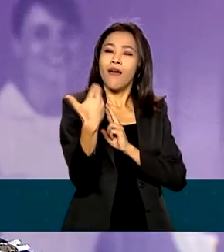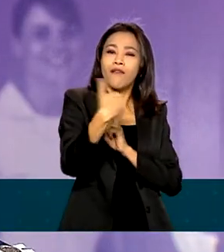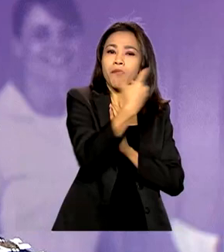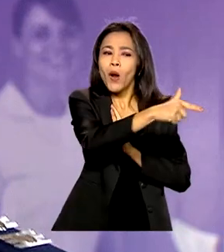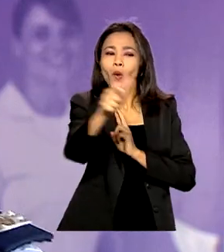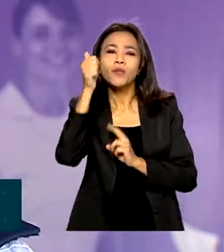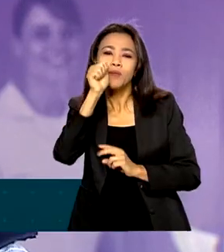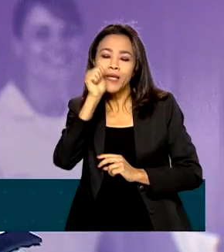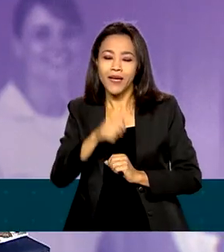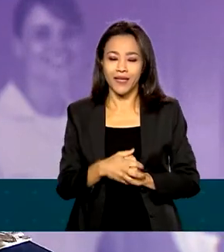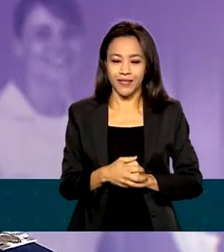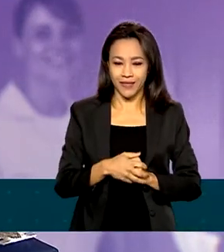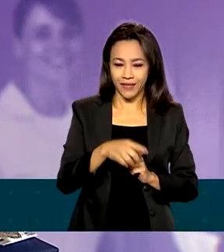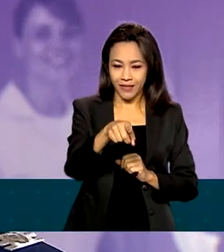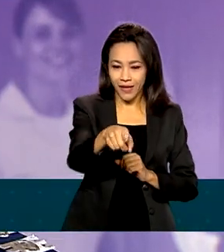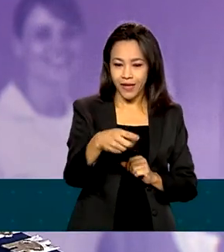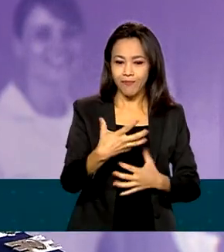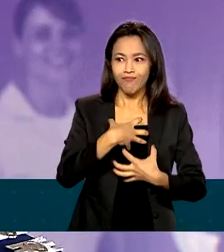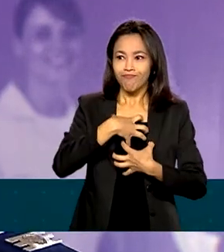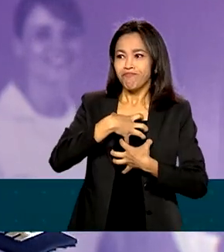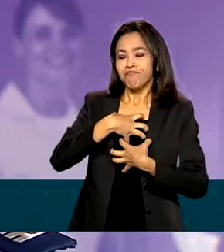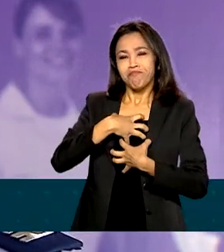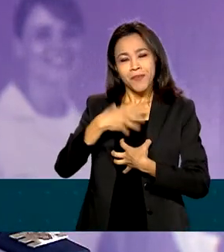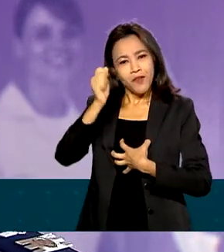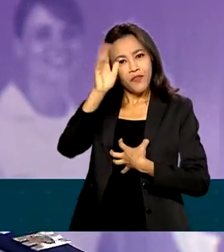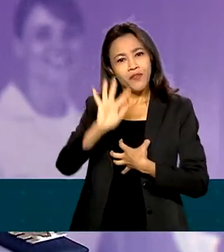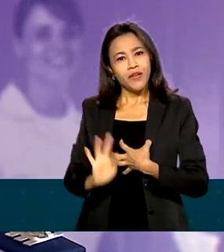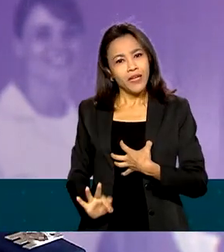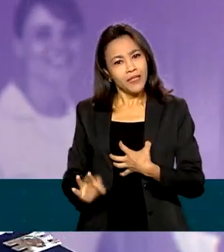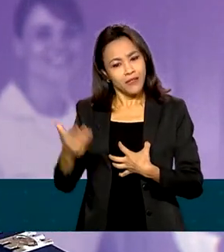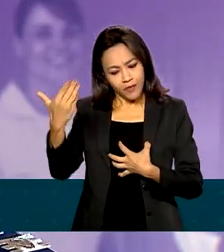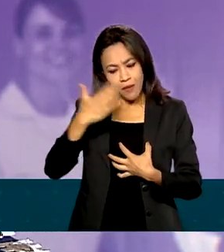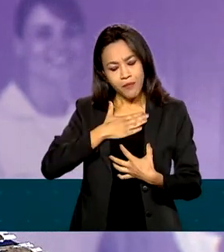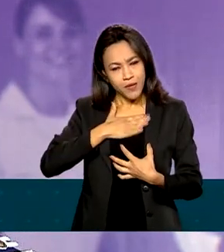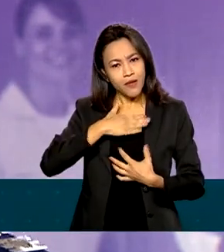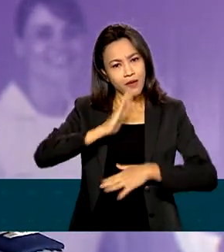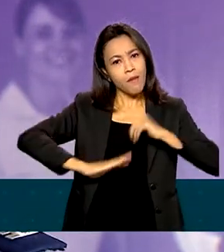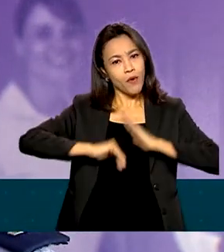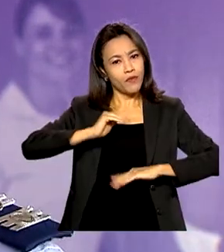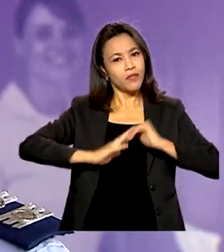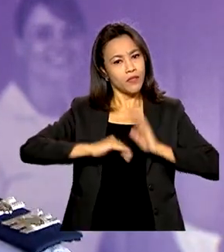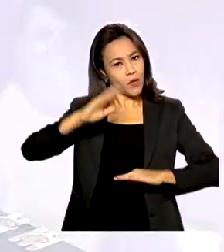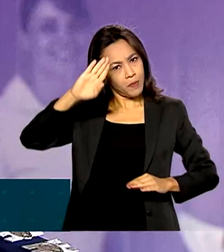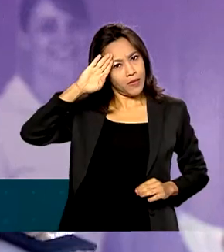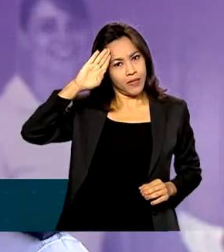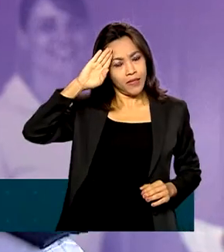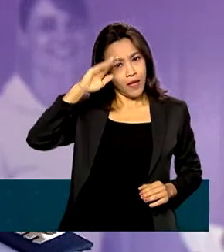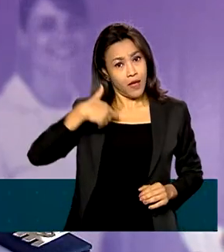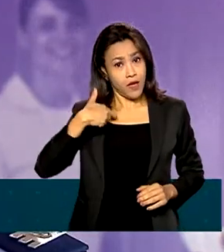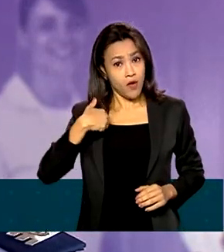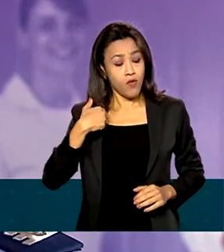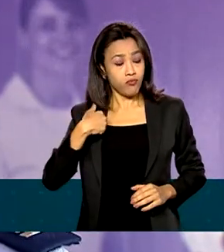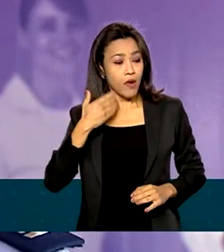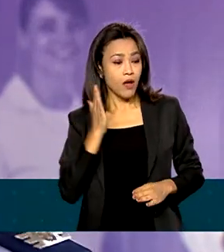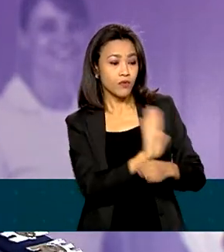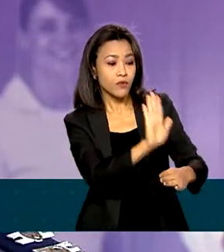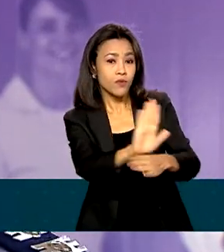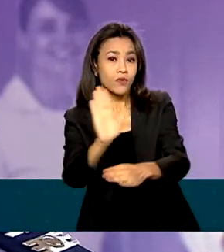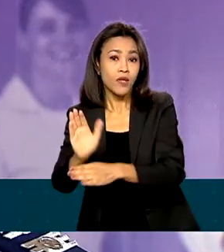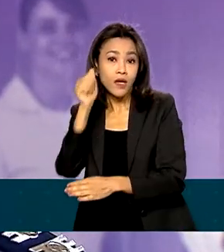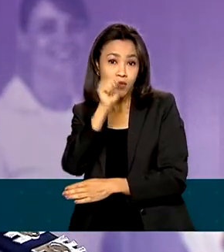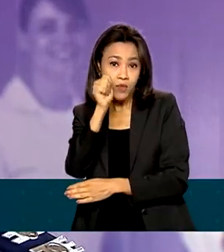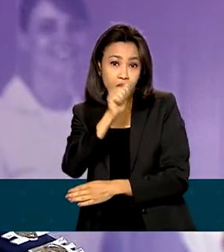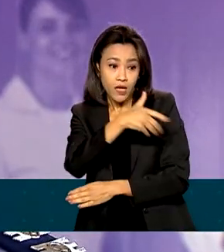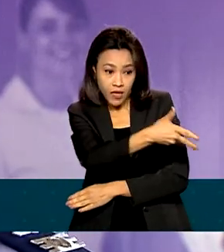está me inspirando, né? Eu fico muito feliz em poder, com a minha carreira militar, poder ajudar, né, as mulheres